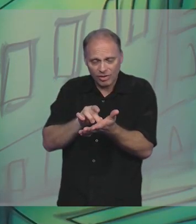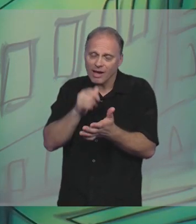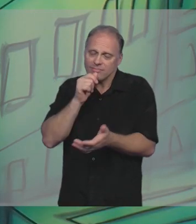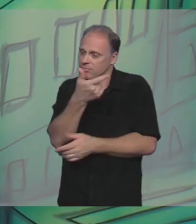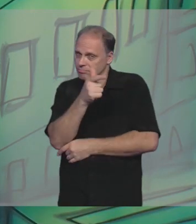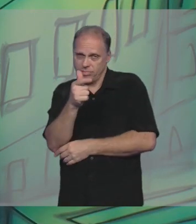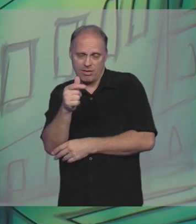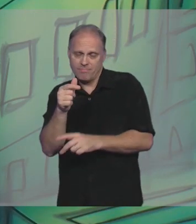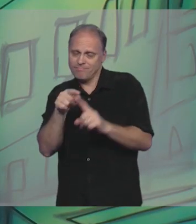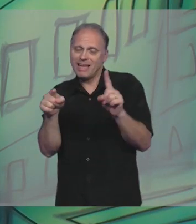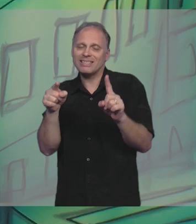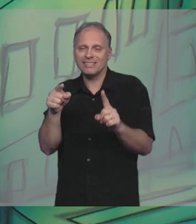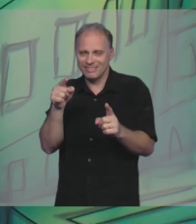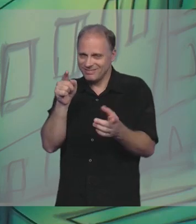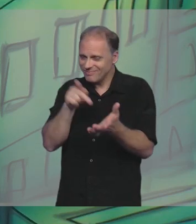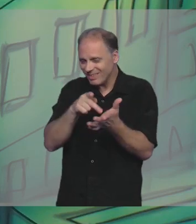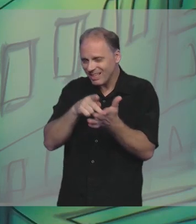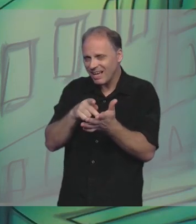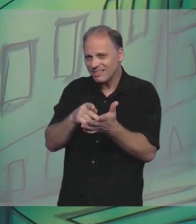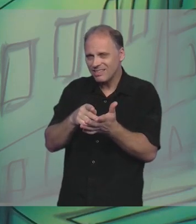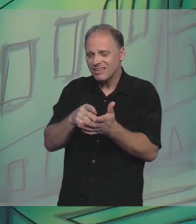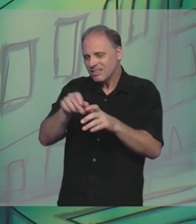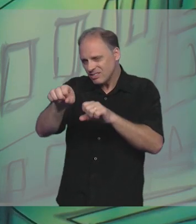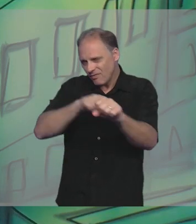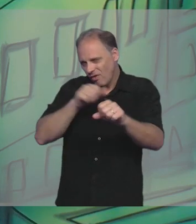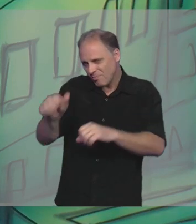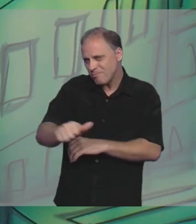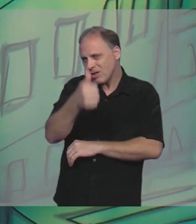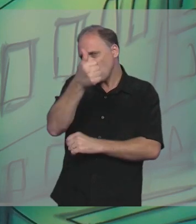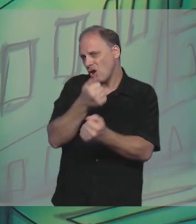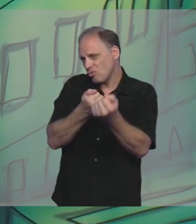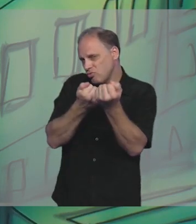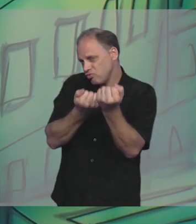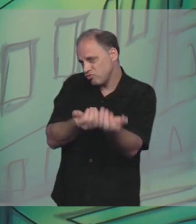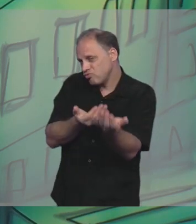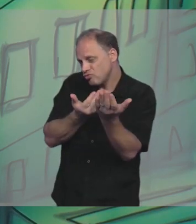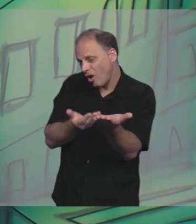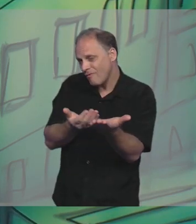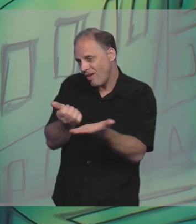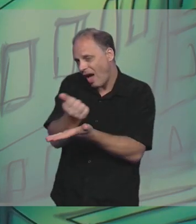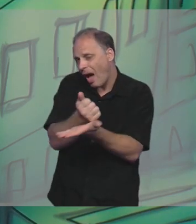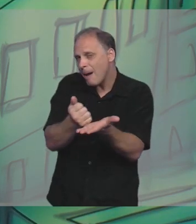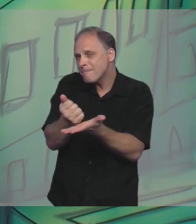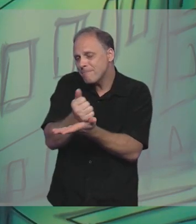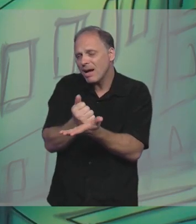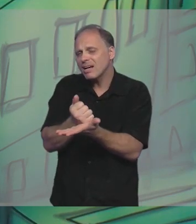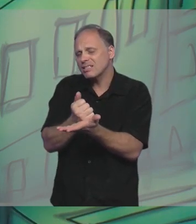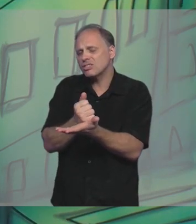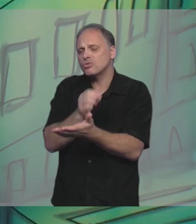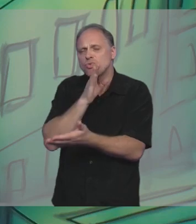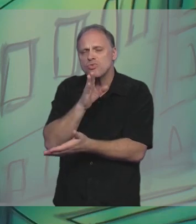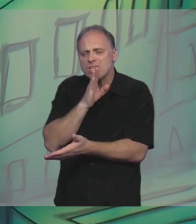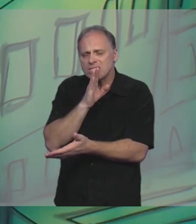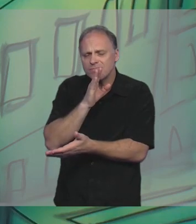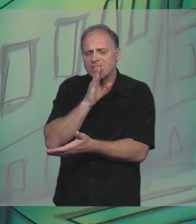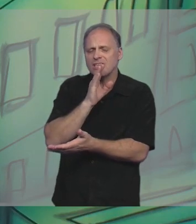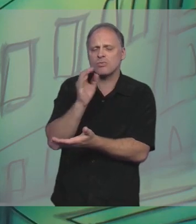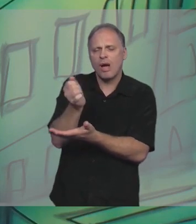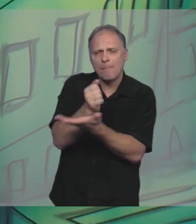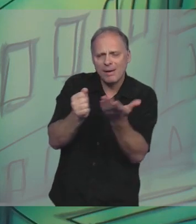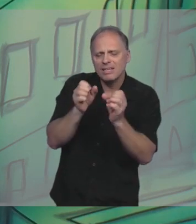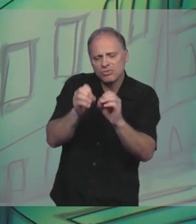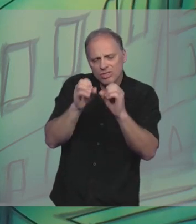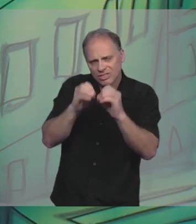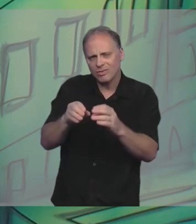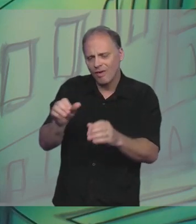né, realmente se forma melhor o jovem? Quer dizer, a base do conhecimento, a base do